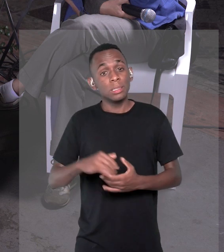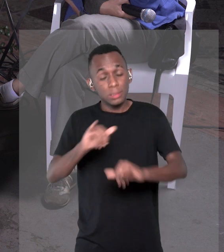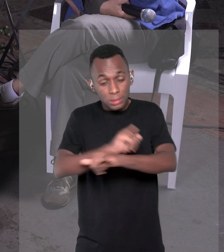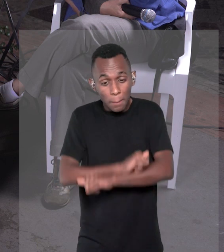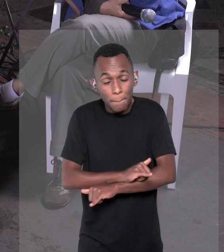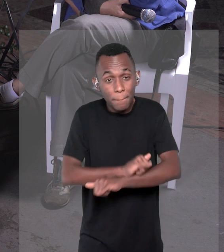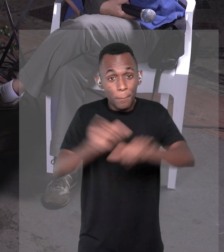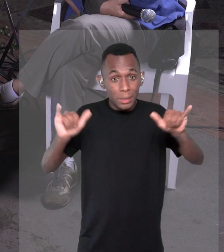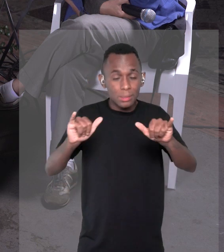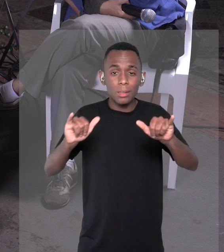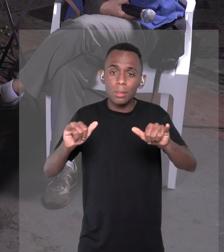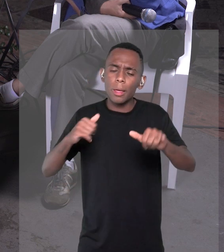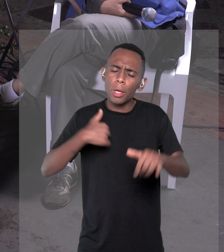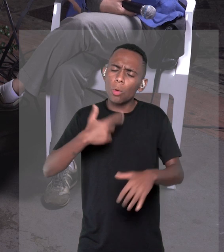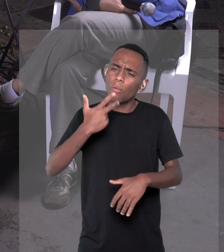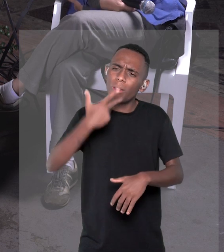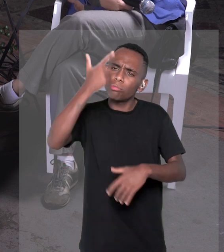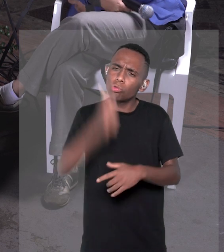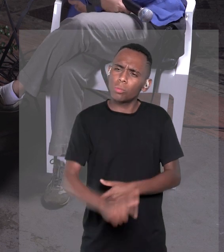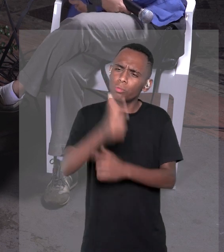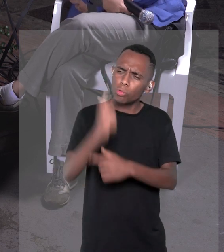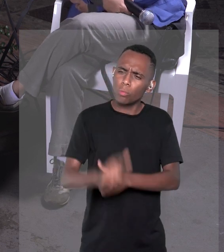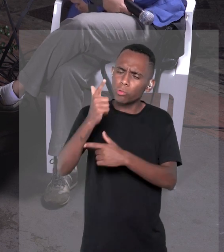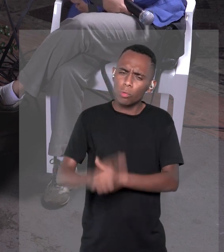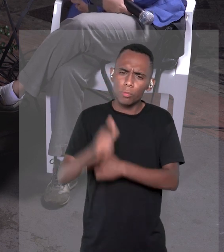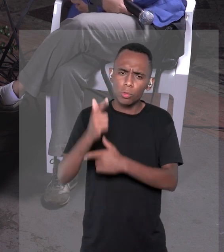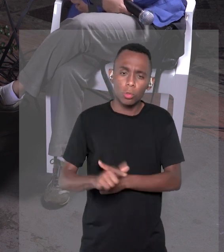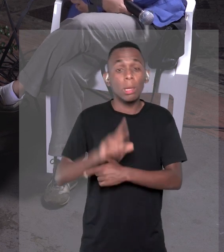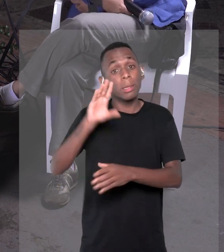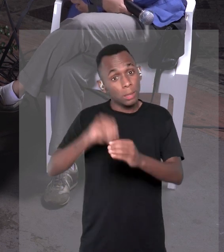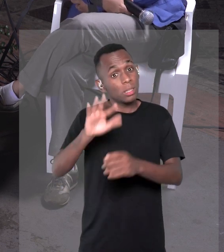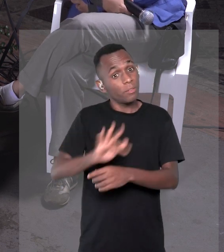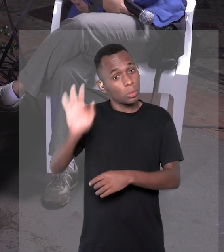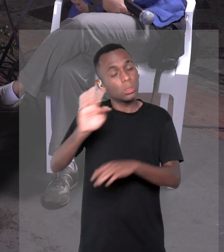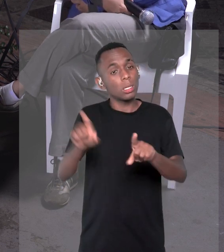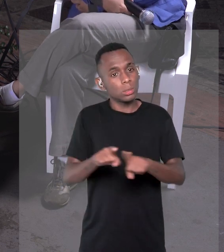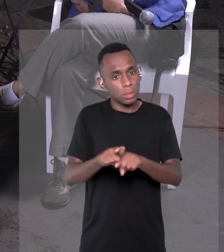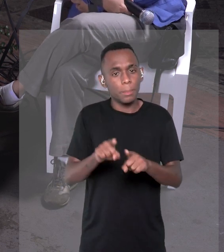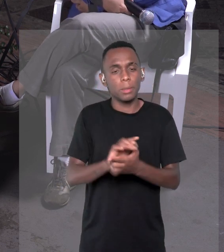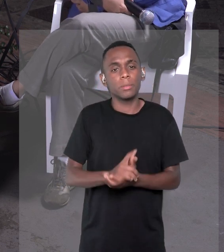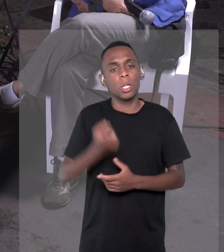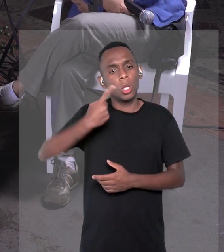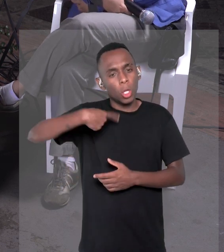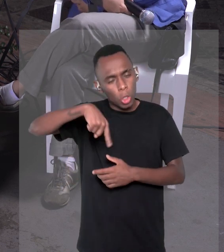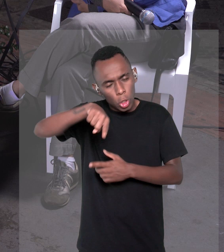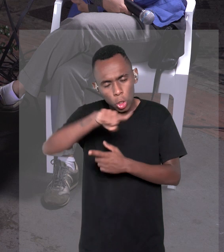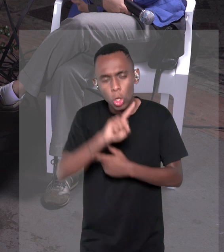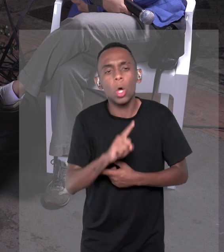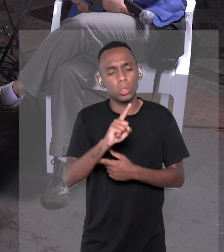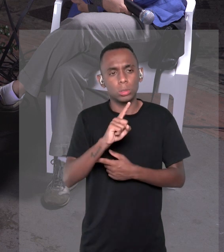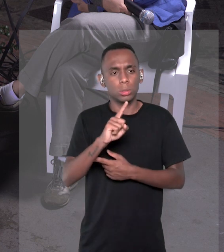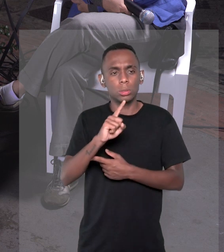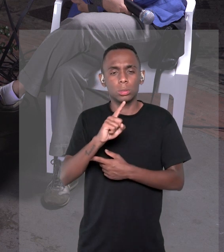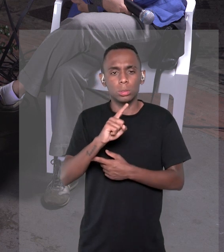trazia aquela felicidade naquele momento de estar vivo. Ele já estava doente na época, né? Hein? Já estava doente. Né? Muito doente, mas ele